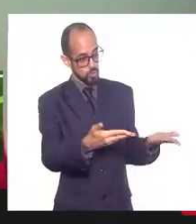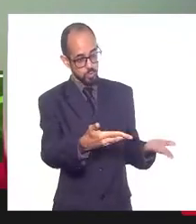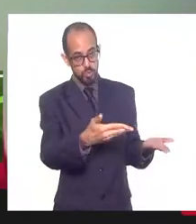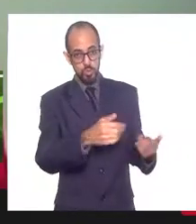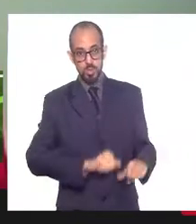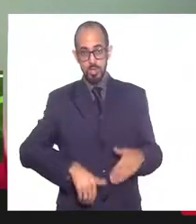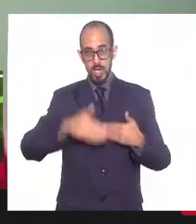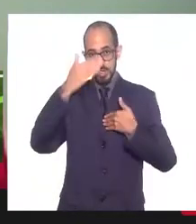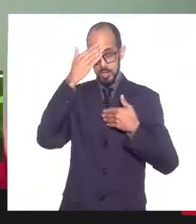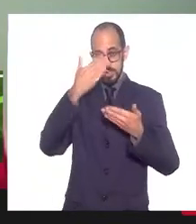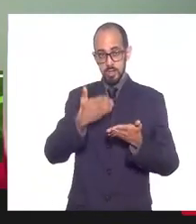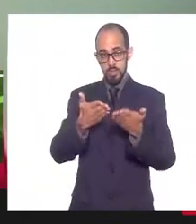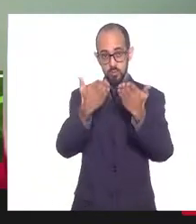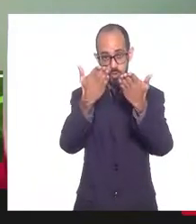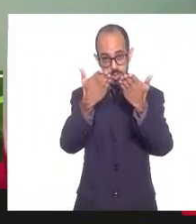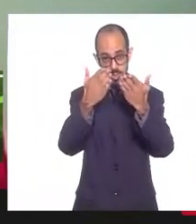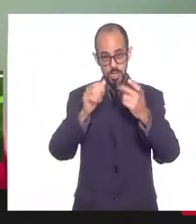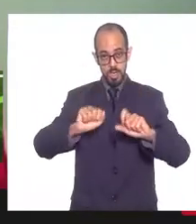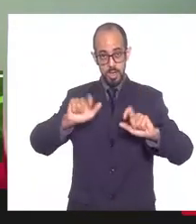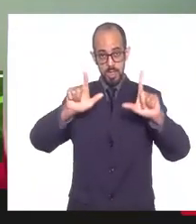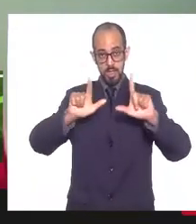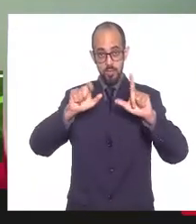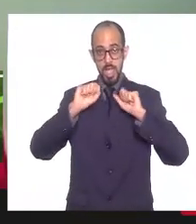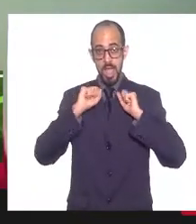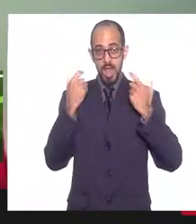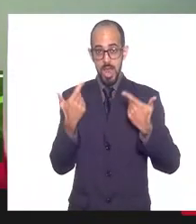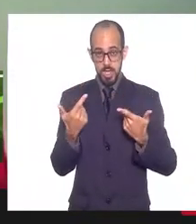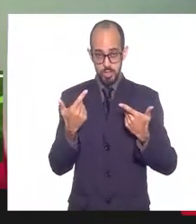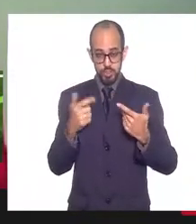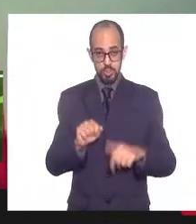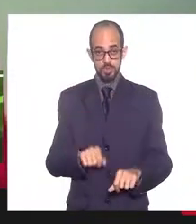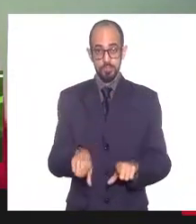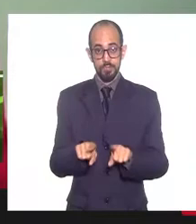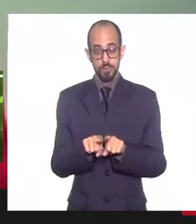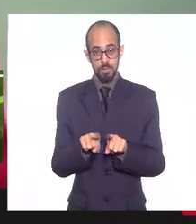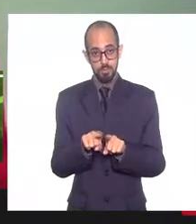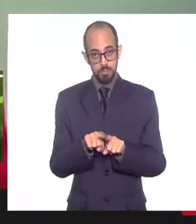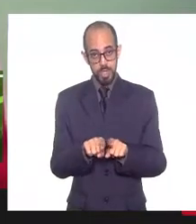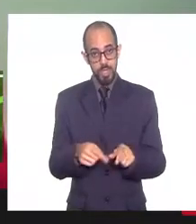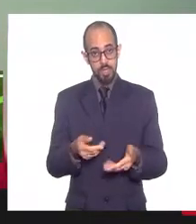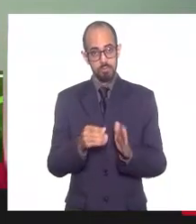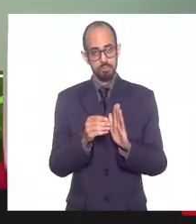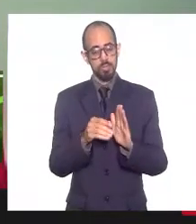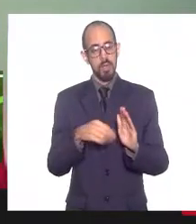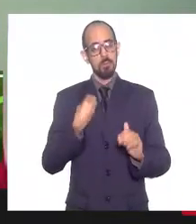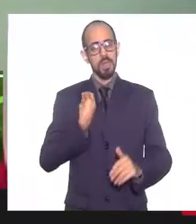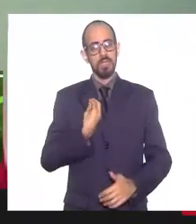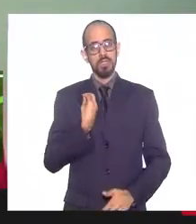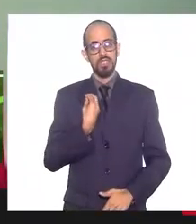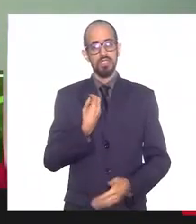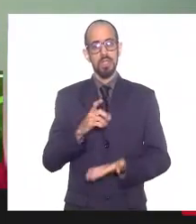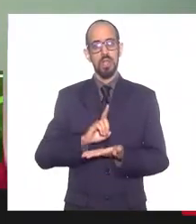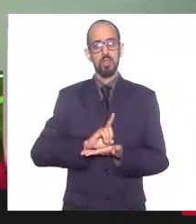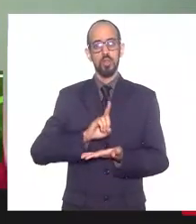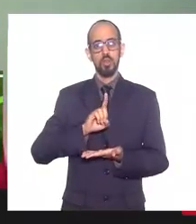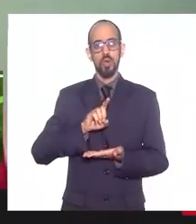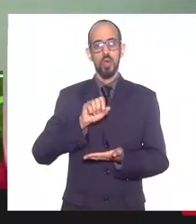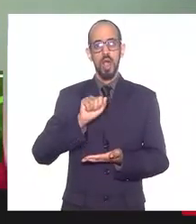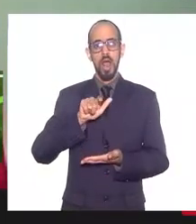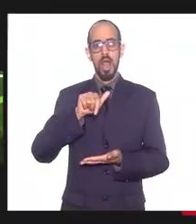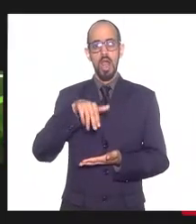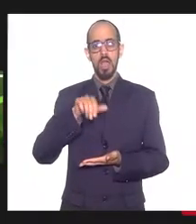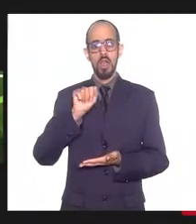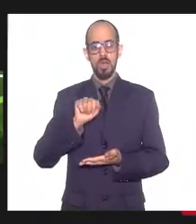que nos acompanham pela TV Alerj, registrando aqui a presença também da doutora Lana Laje,